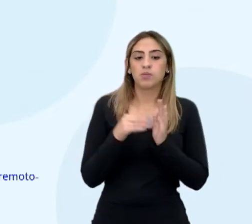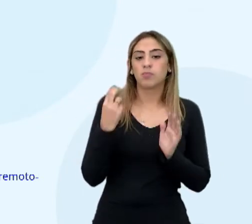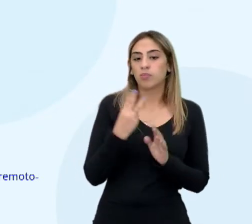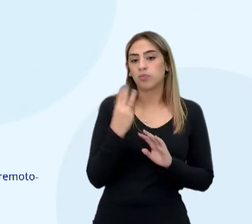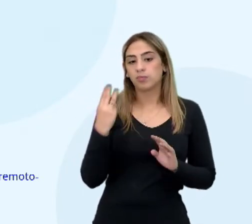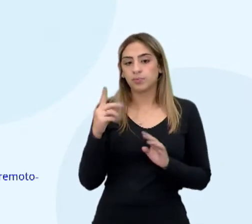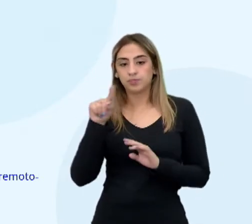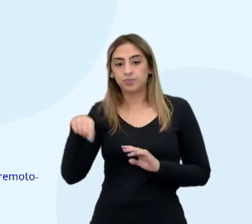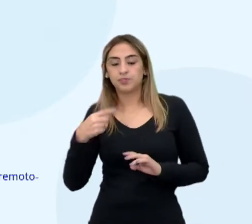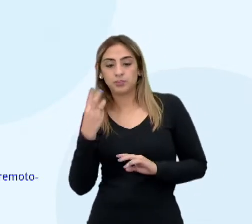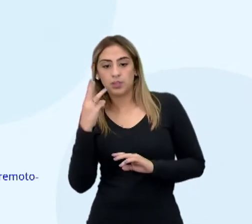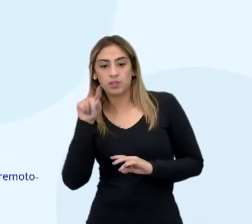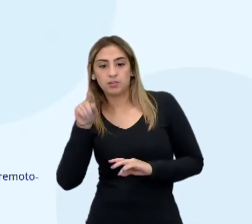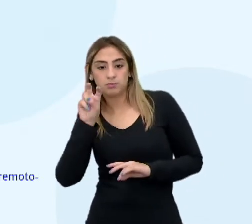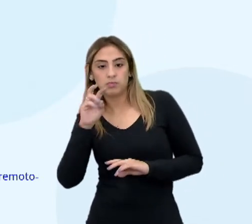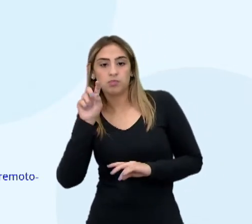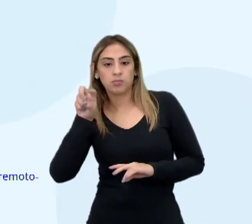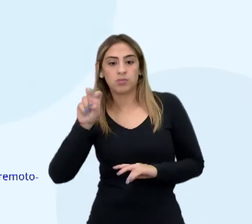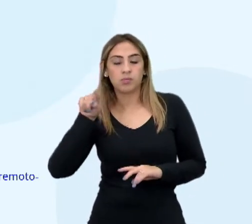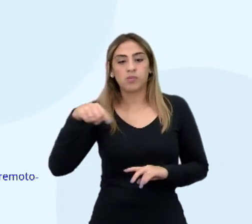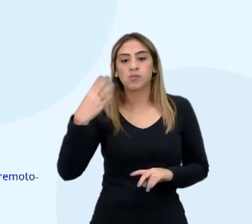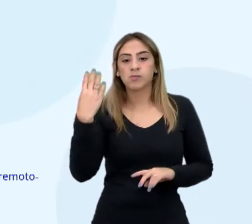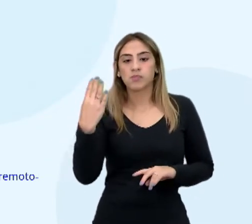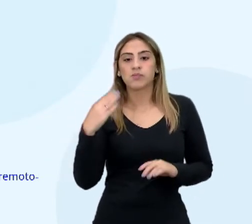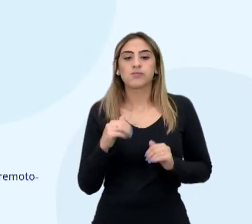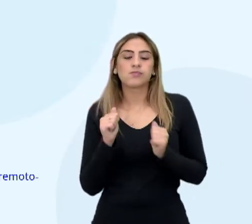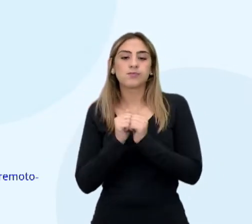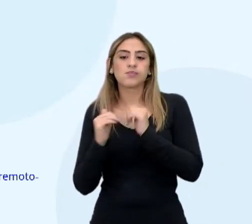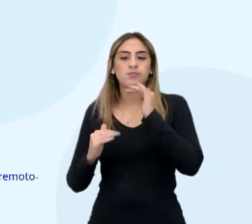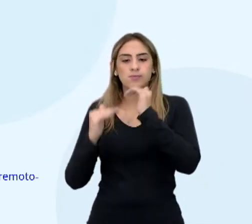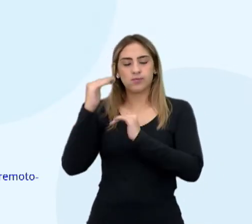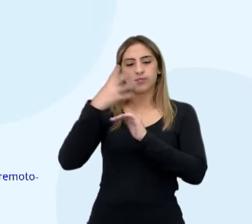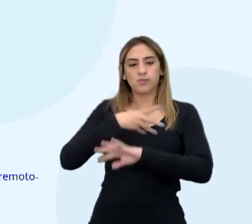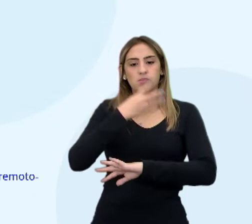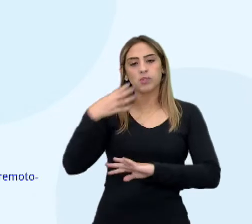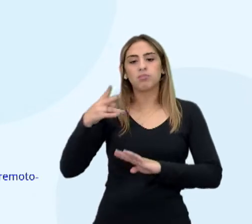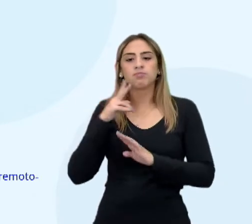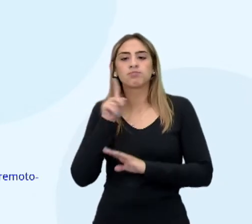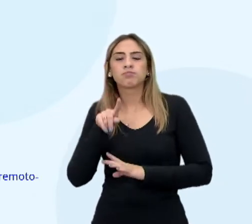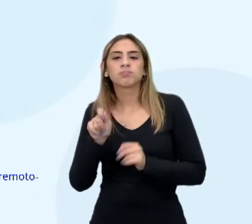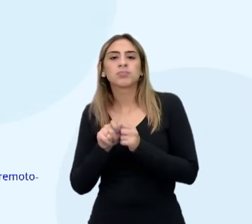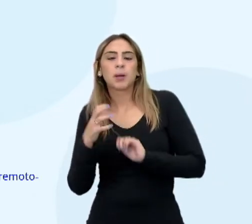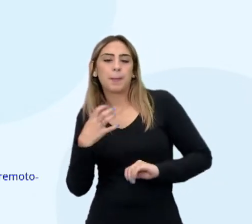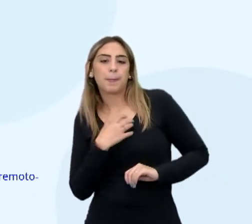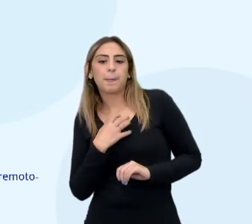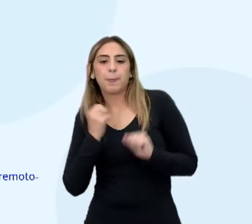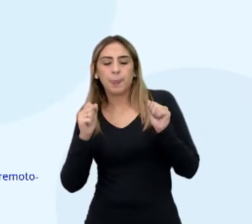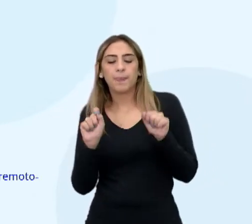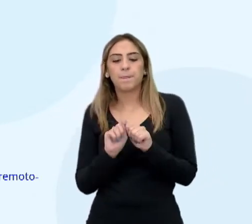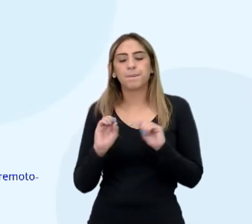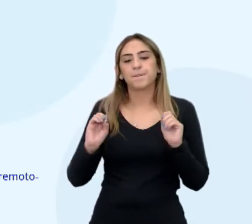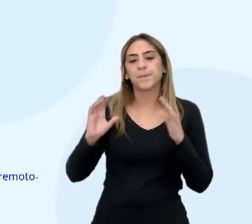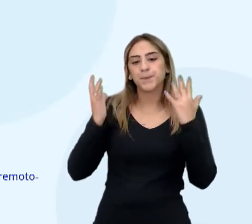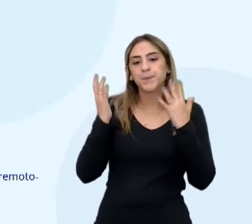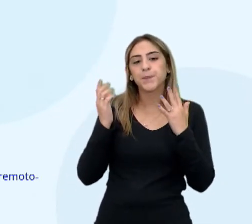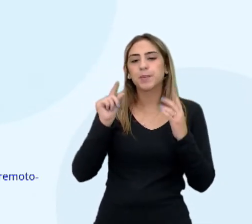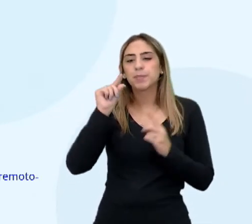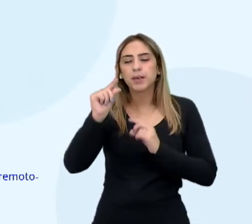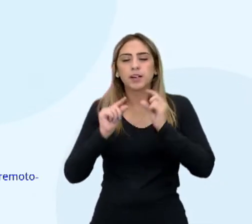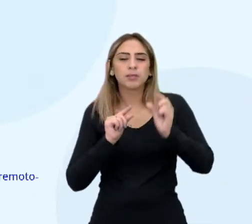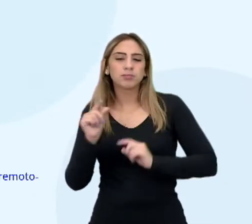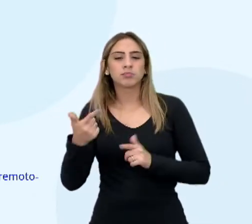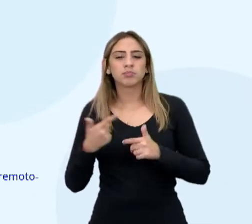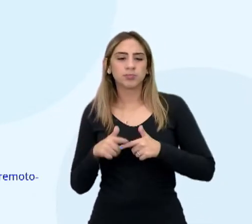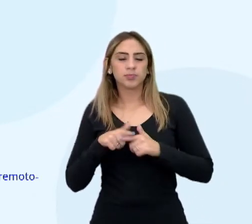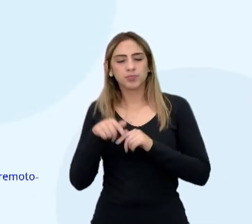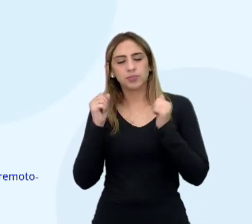a 5,4, né, de acordo aí com a escala, muitas vezes não é sentido, mas pode causar pequenos danos. Né? Na